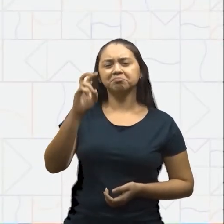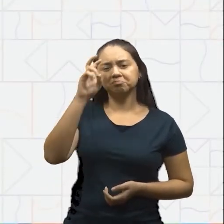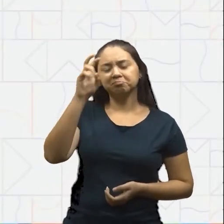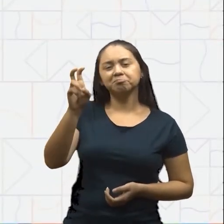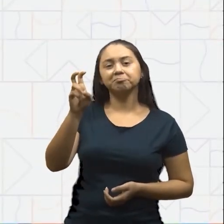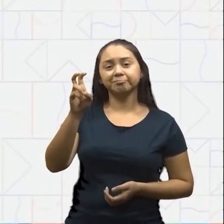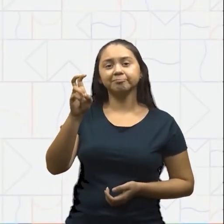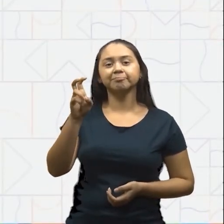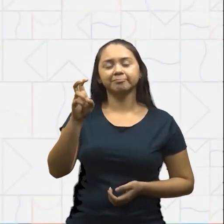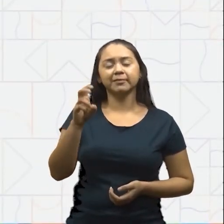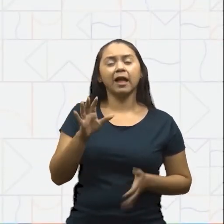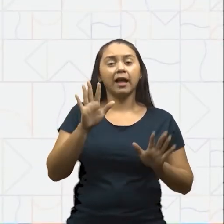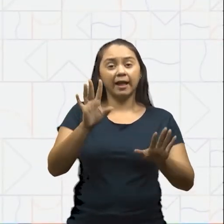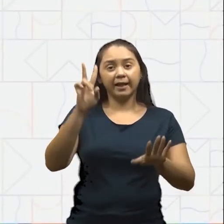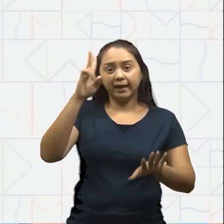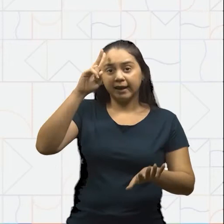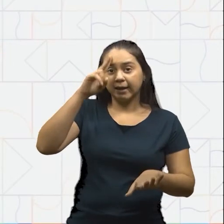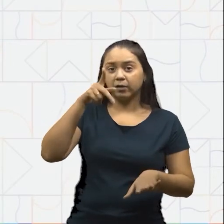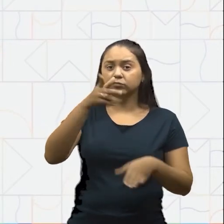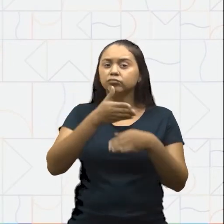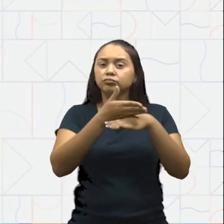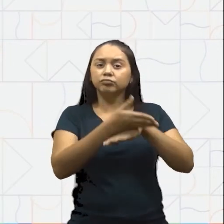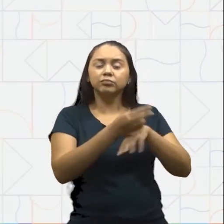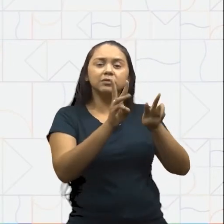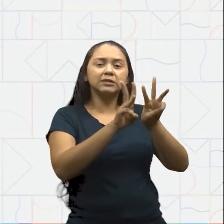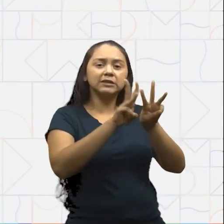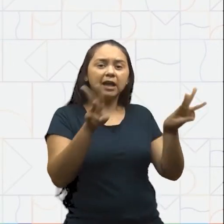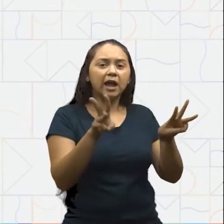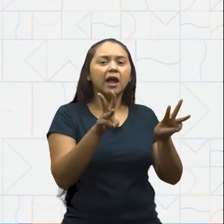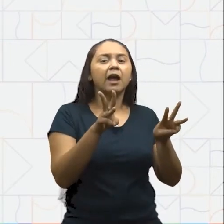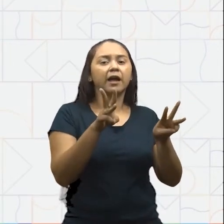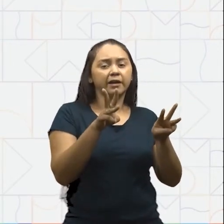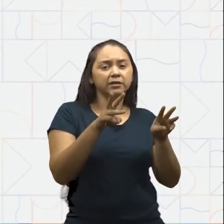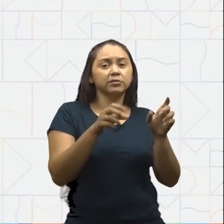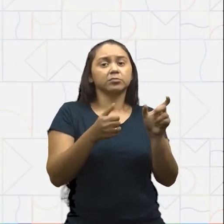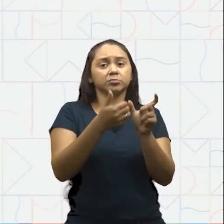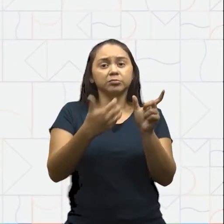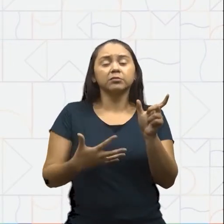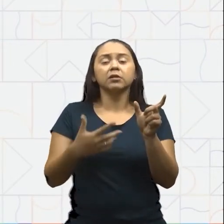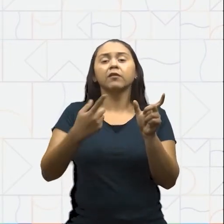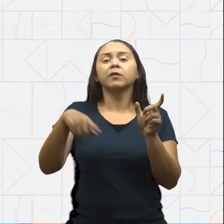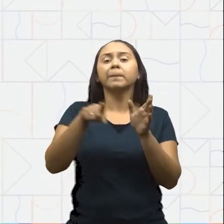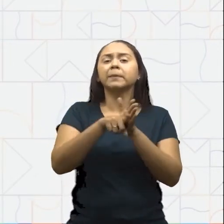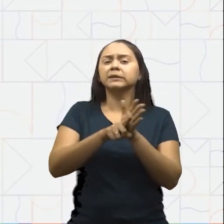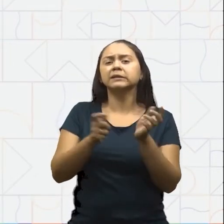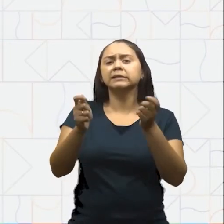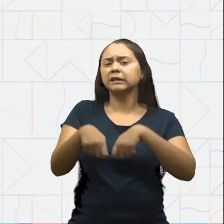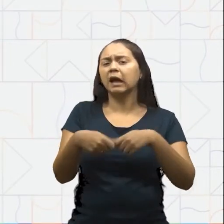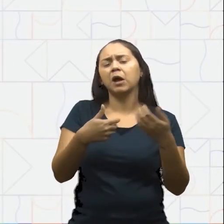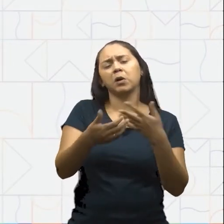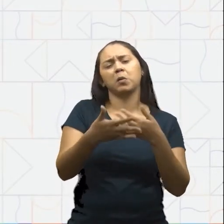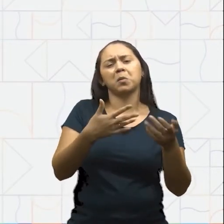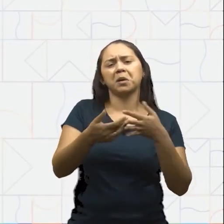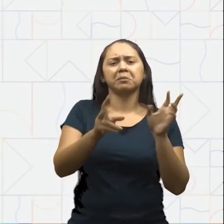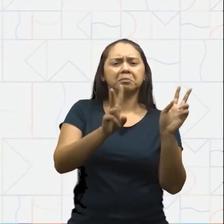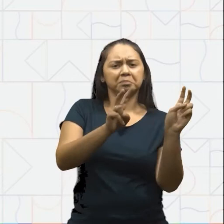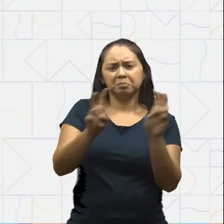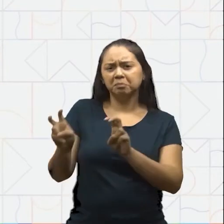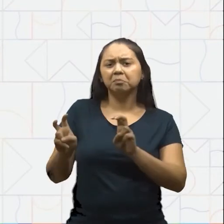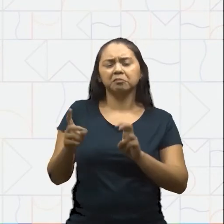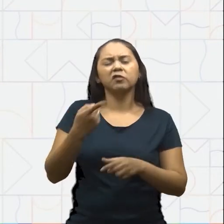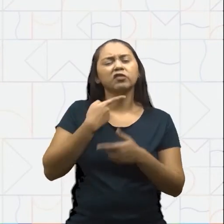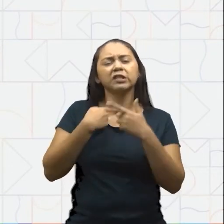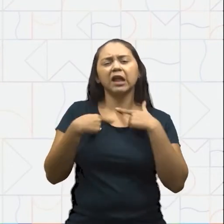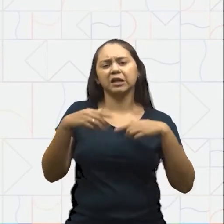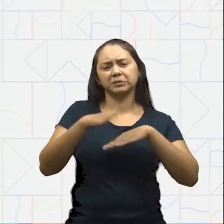interpretação. Lembrando que, ao acessar os sites das enciclopédias online, você pode pesquisar sobre o tema que você desejar e